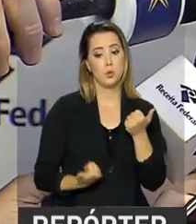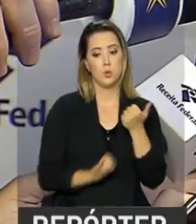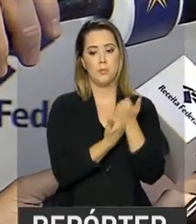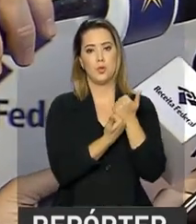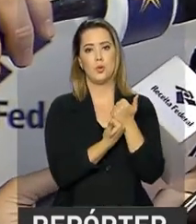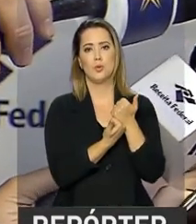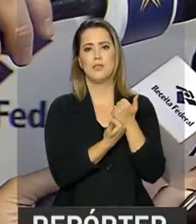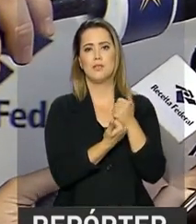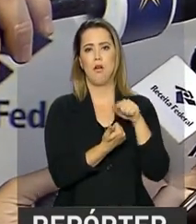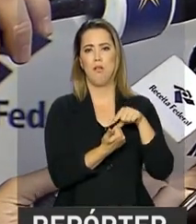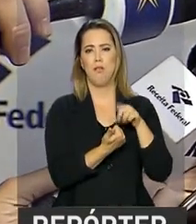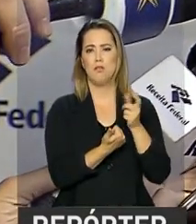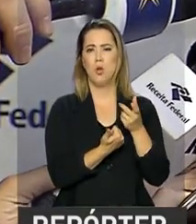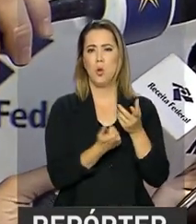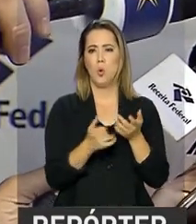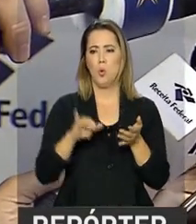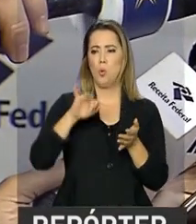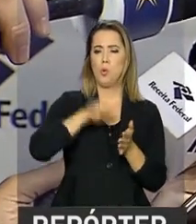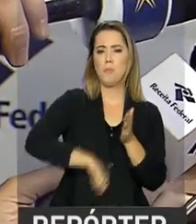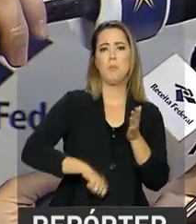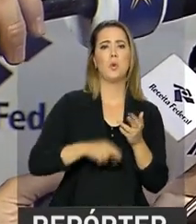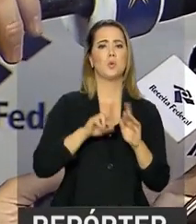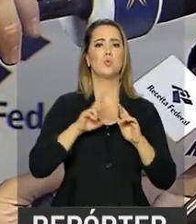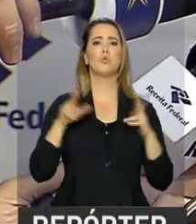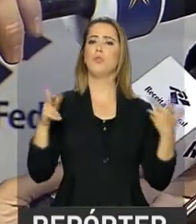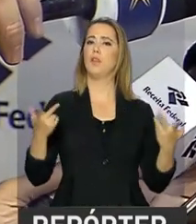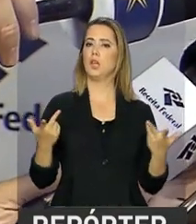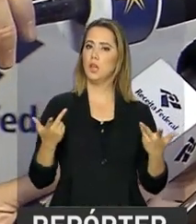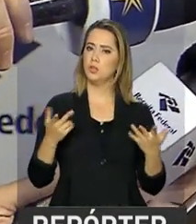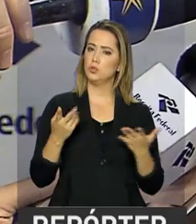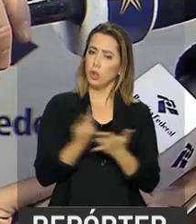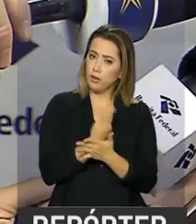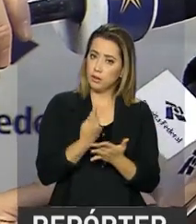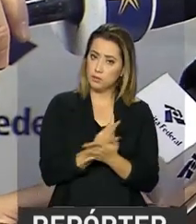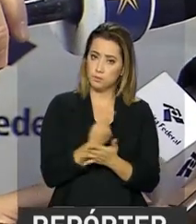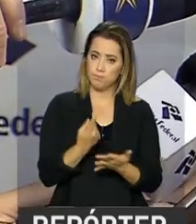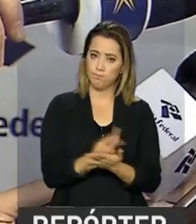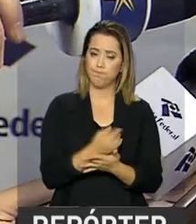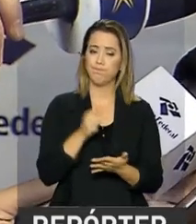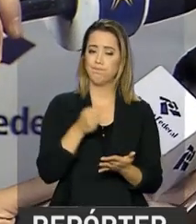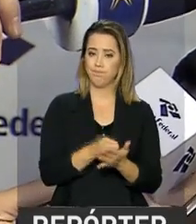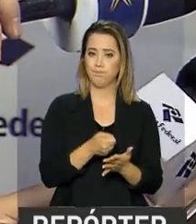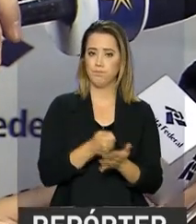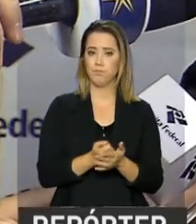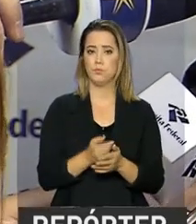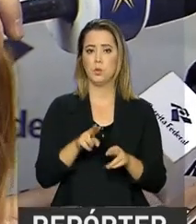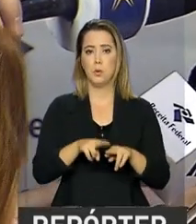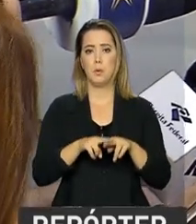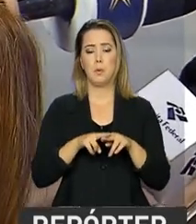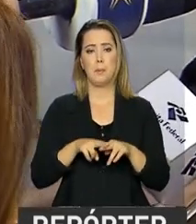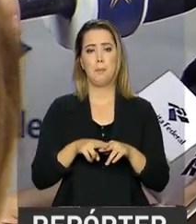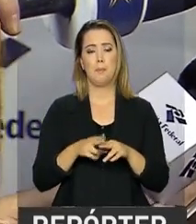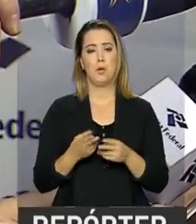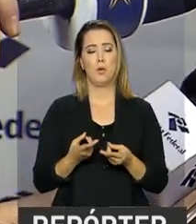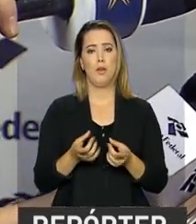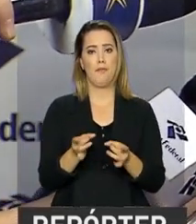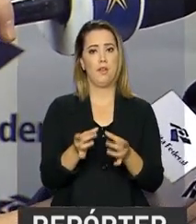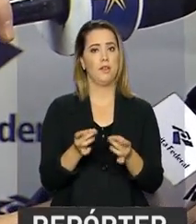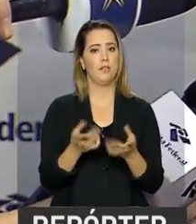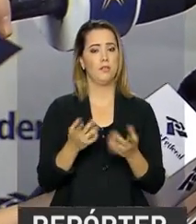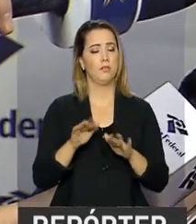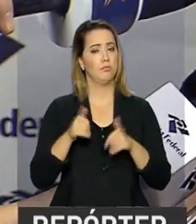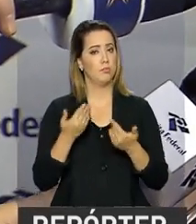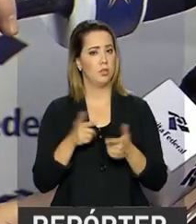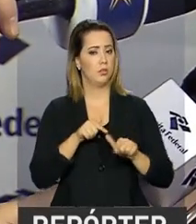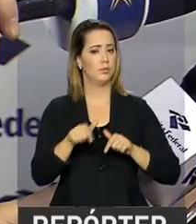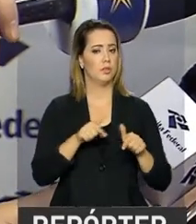ou seja substituição da tributação da da tributação da contribuição previdenciária da folha de pagamento pelo faturamento E aí aquelas atividades